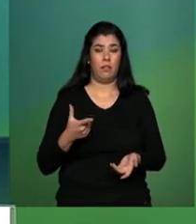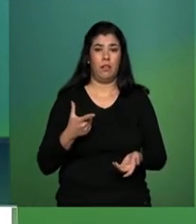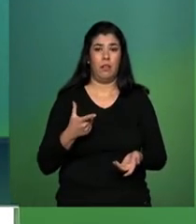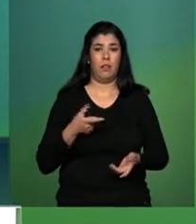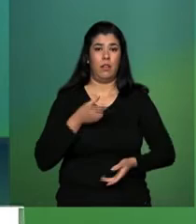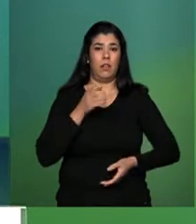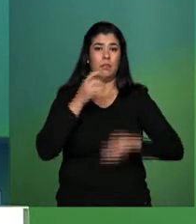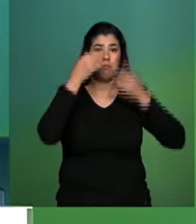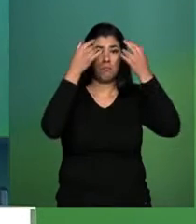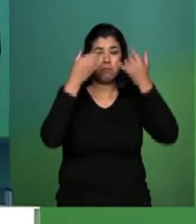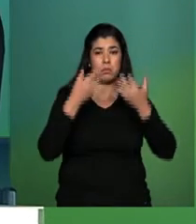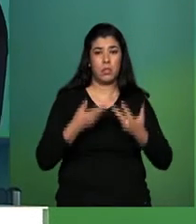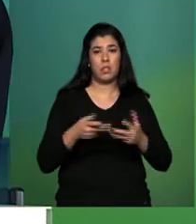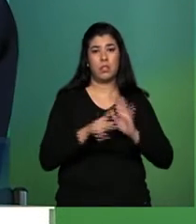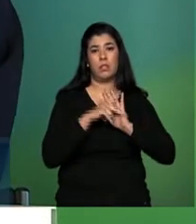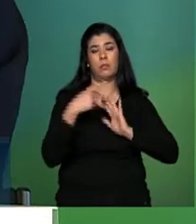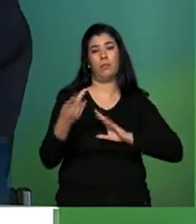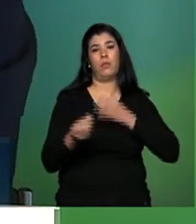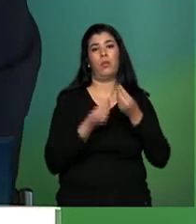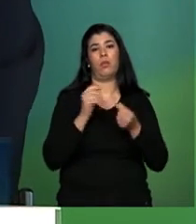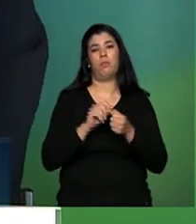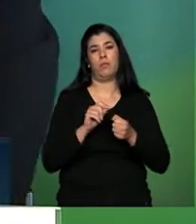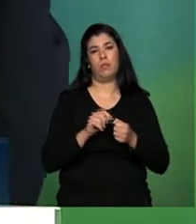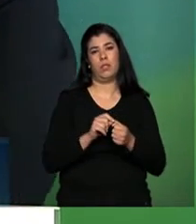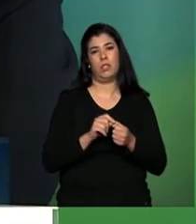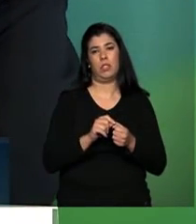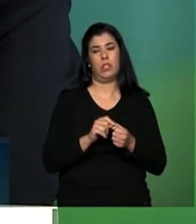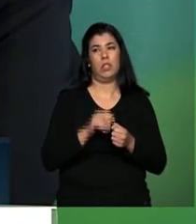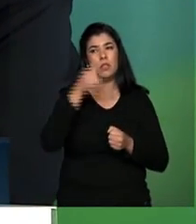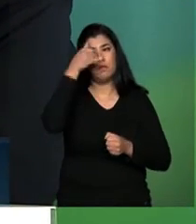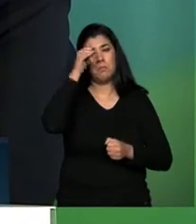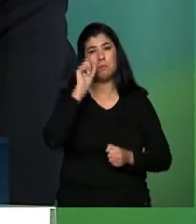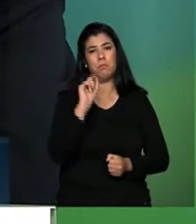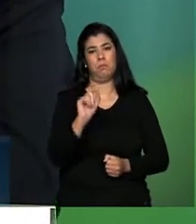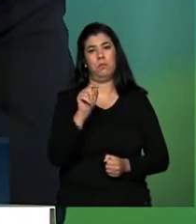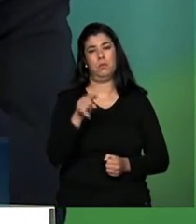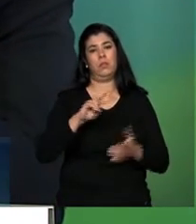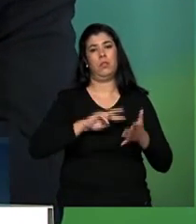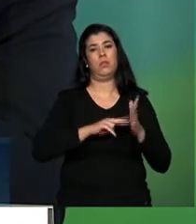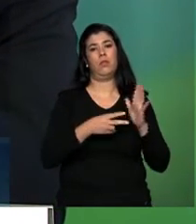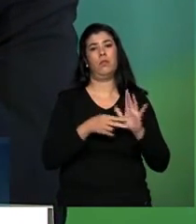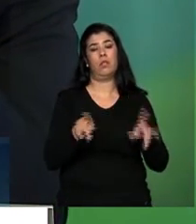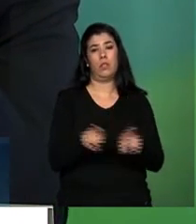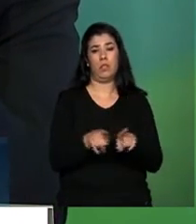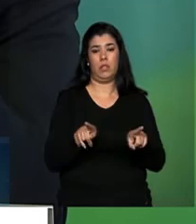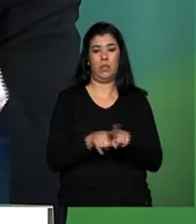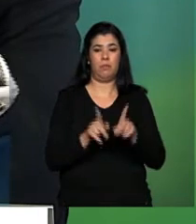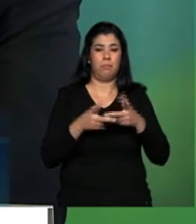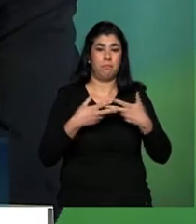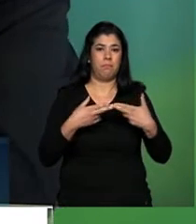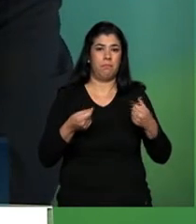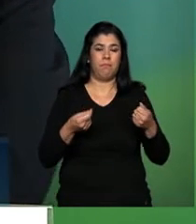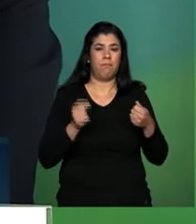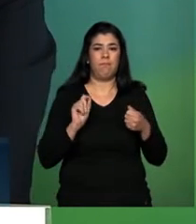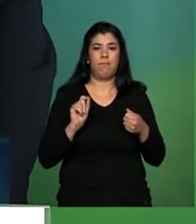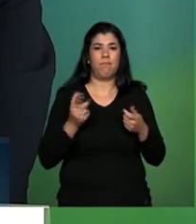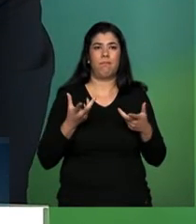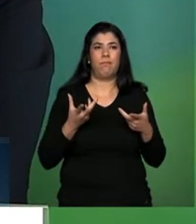maneira, justificáveis, sem que isso signifique também algo tão